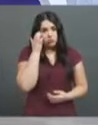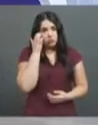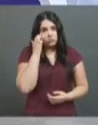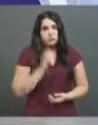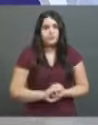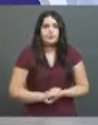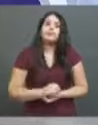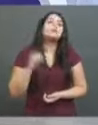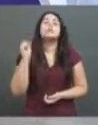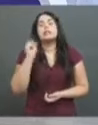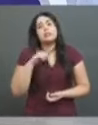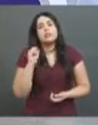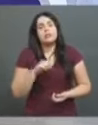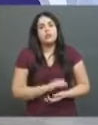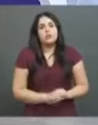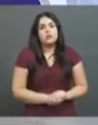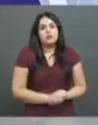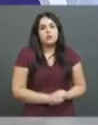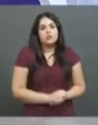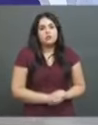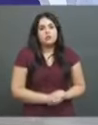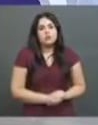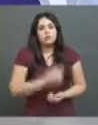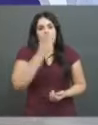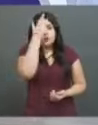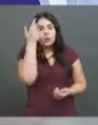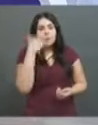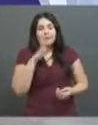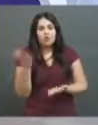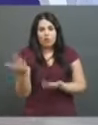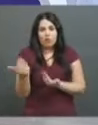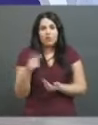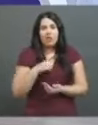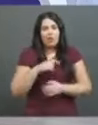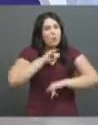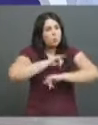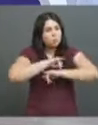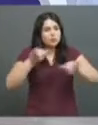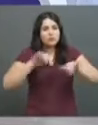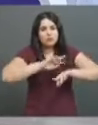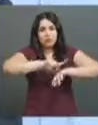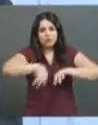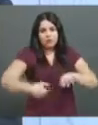As novas gerações, elas têm muito mais informações, né?